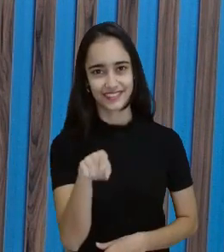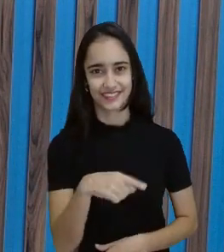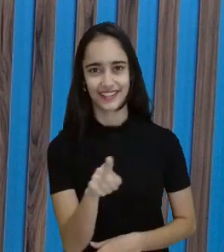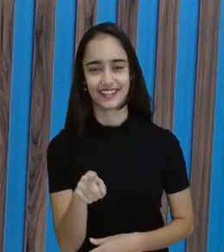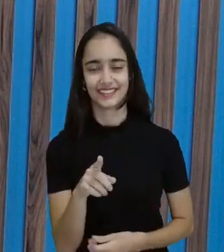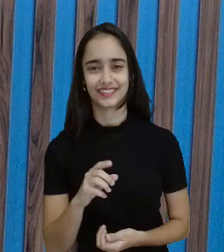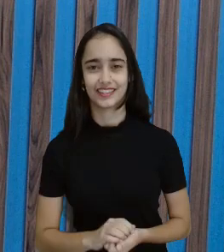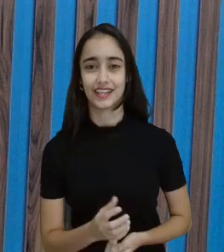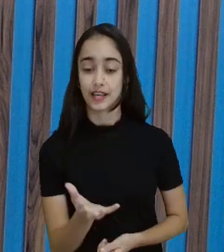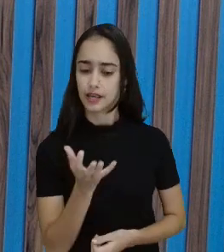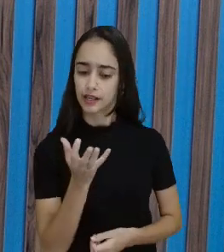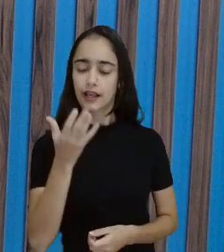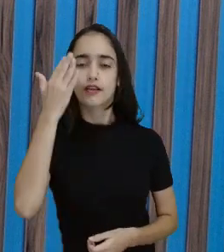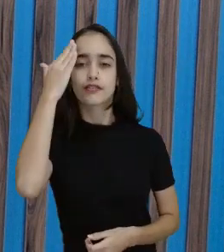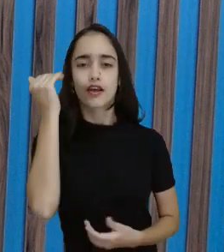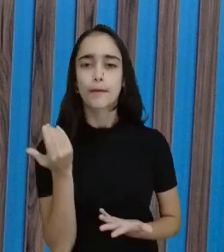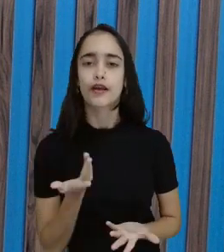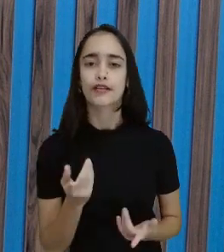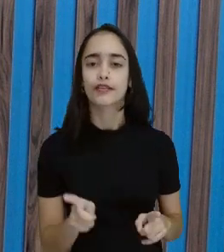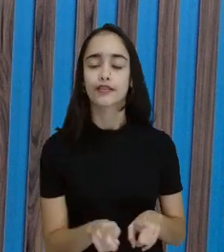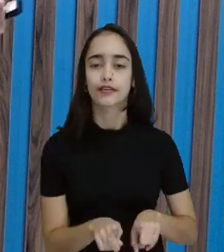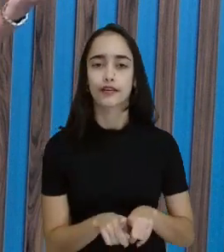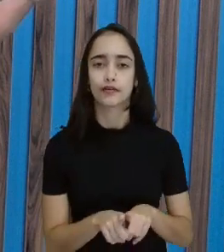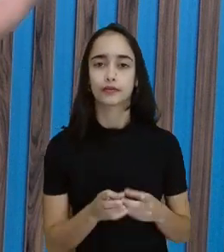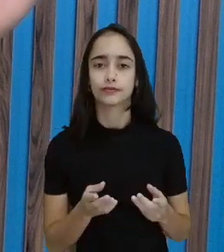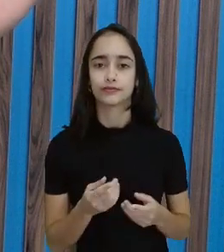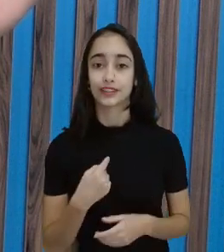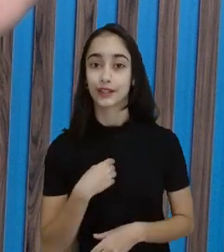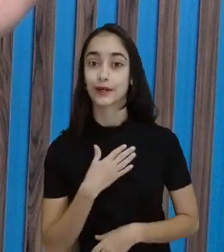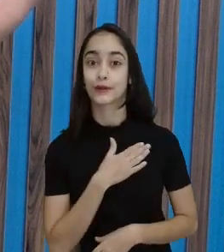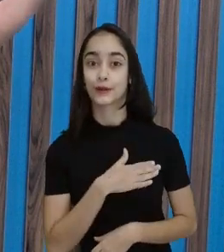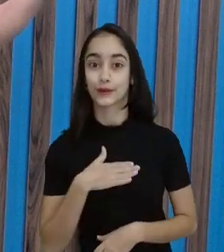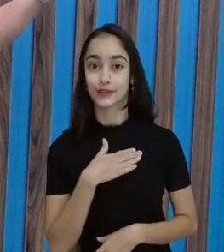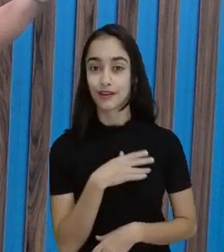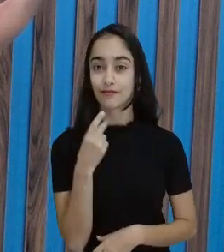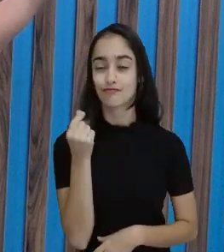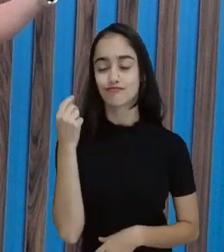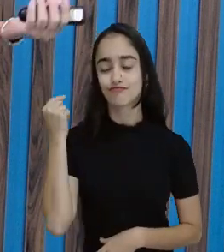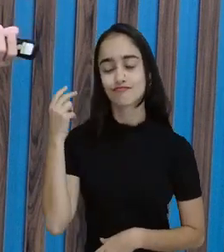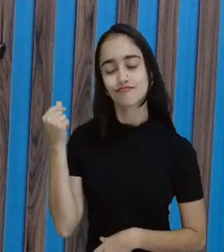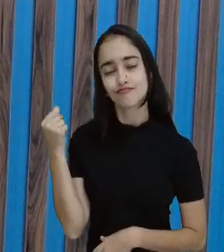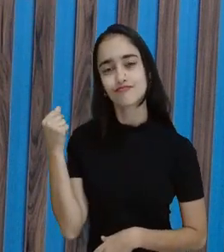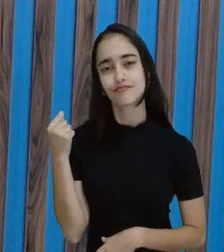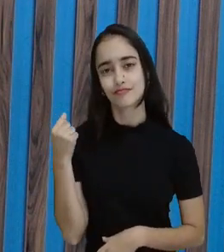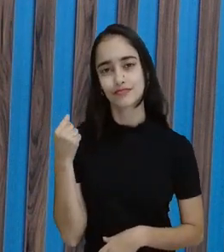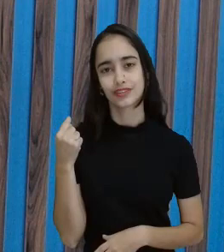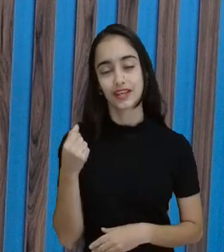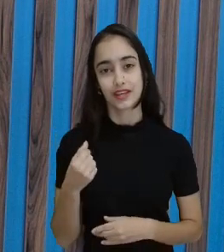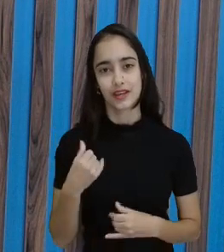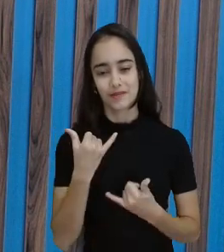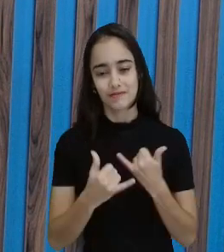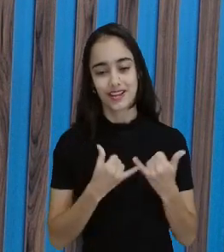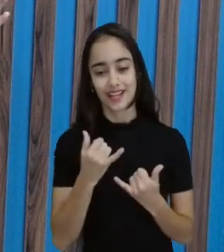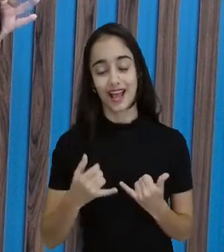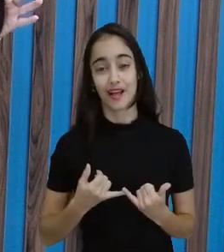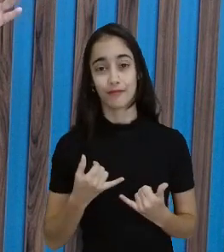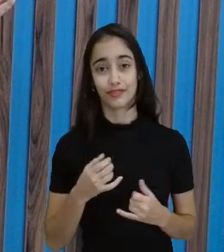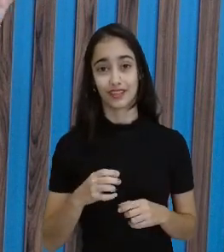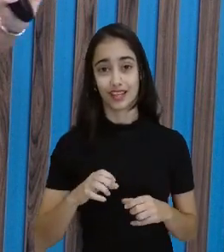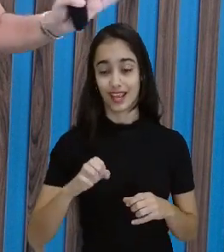muito saber, hein? Conta pra mim. E eu também gostava muito, professora Kátia, de brincar de elástico. Então, quando